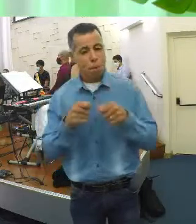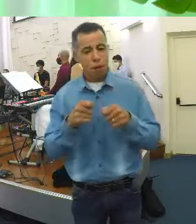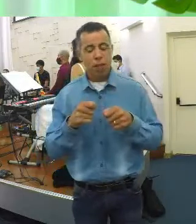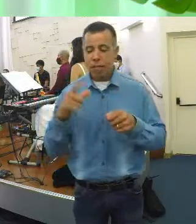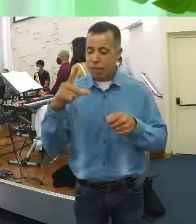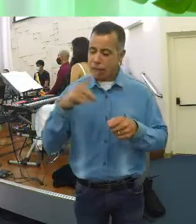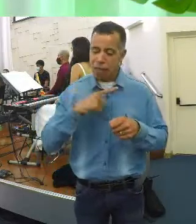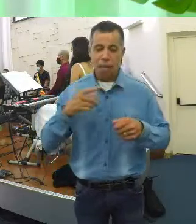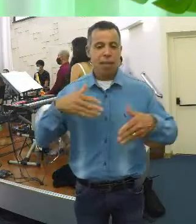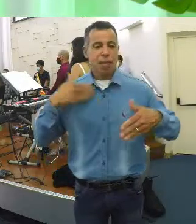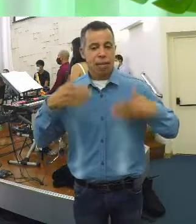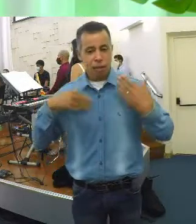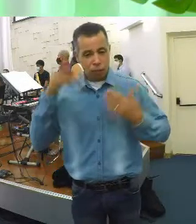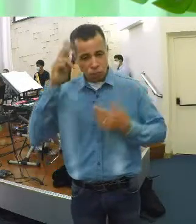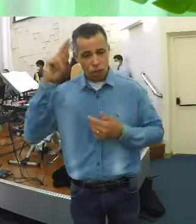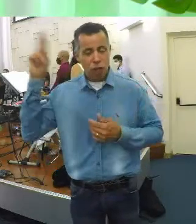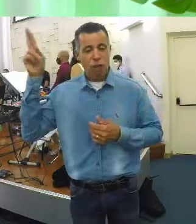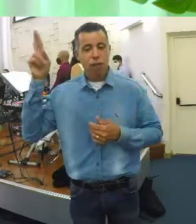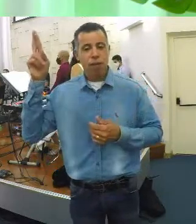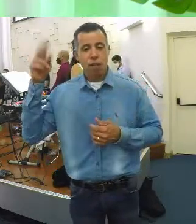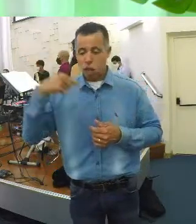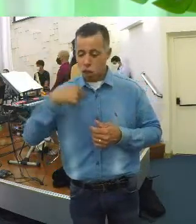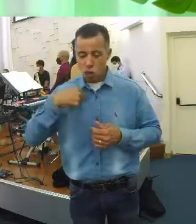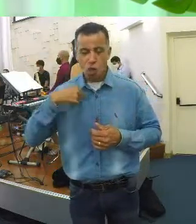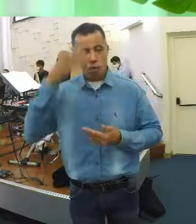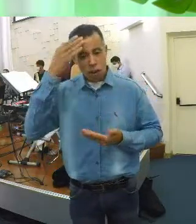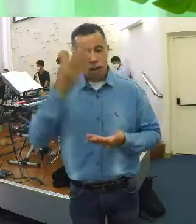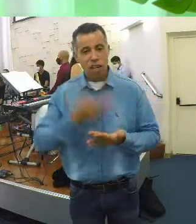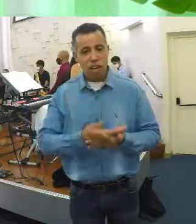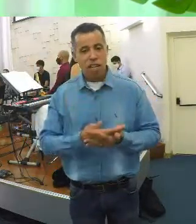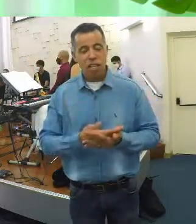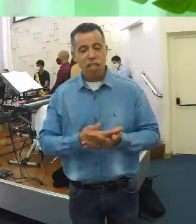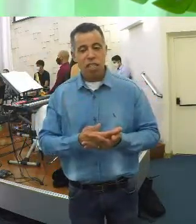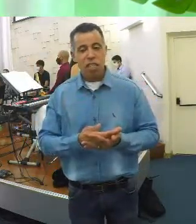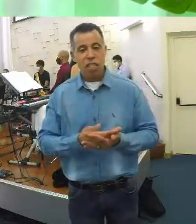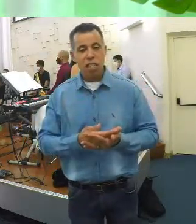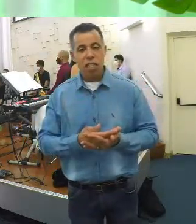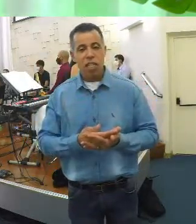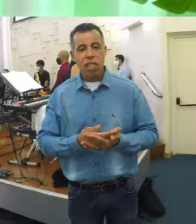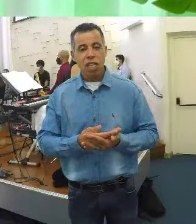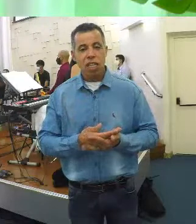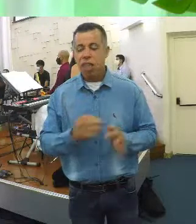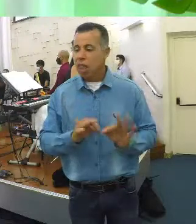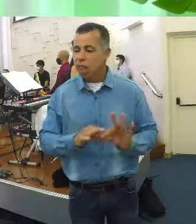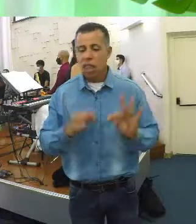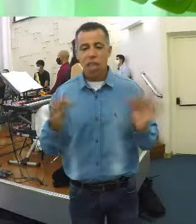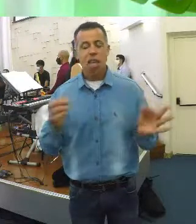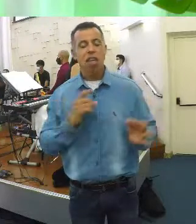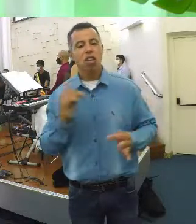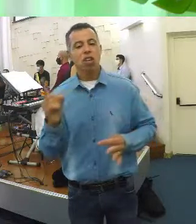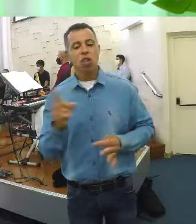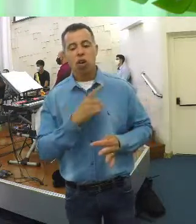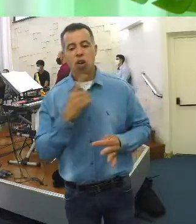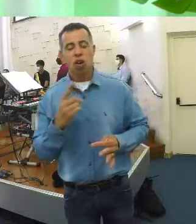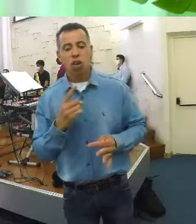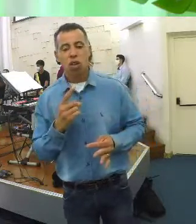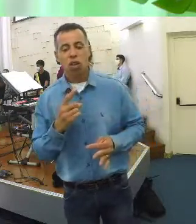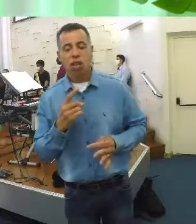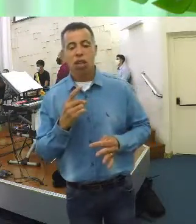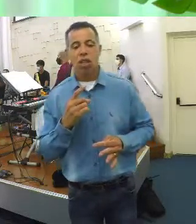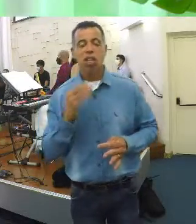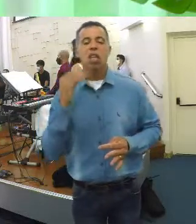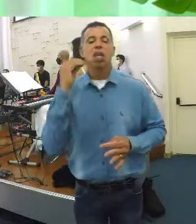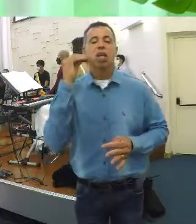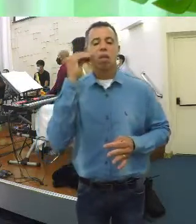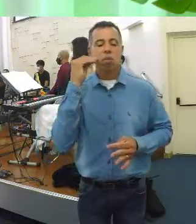nos alegrar no Senhor. Eu ainda acredito que nenhum de nós experimentou as dificuldades que Saulo e